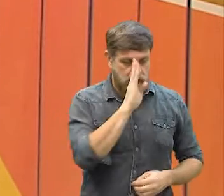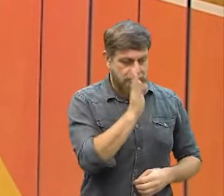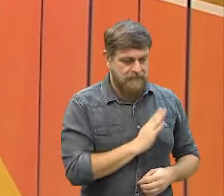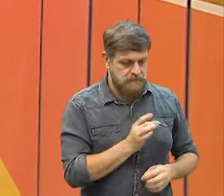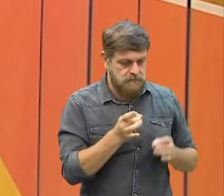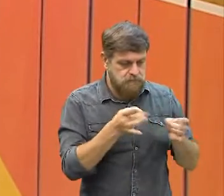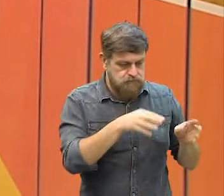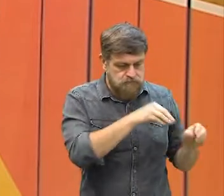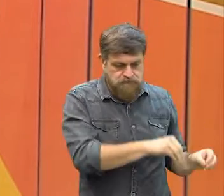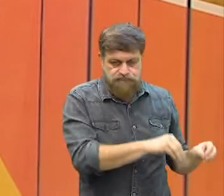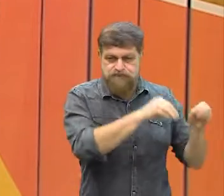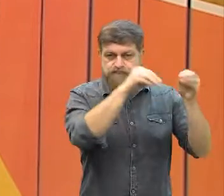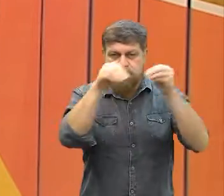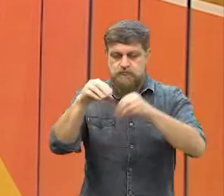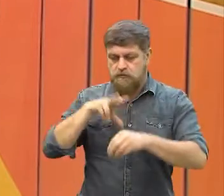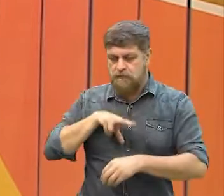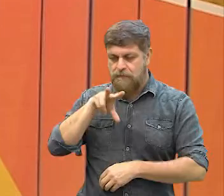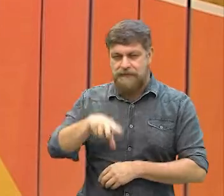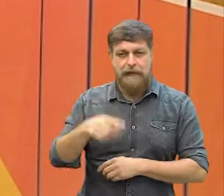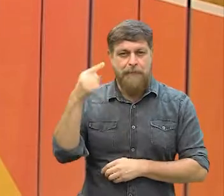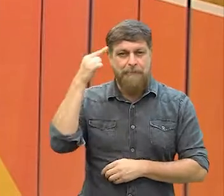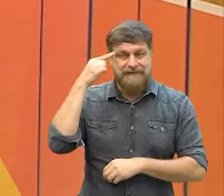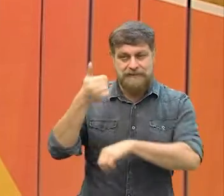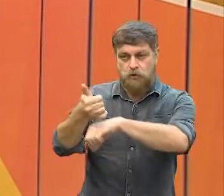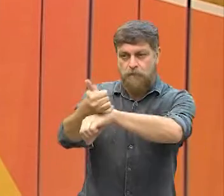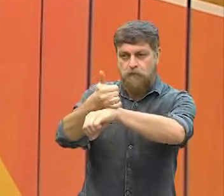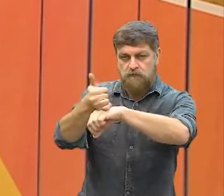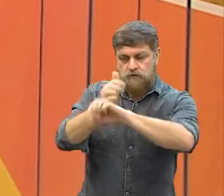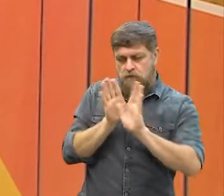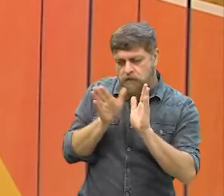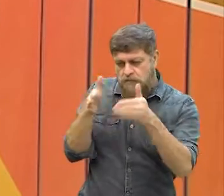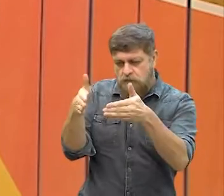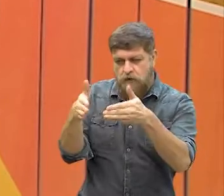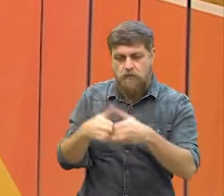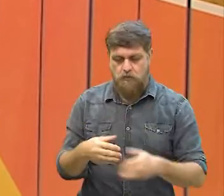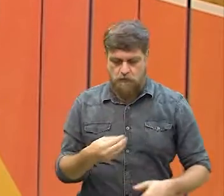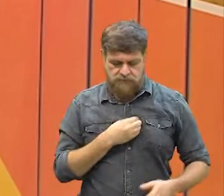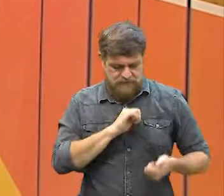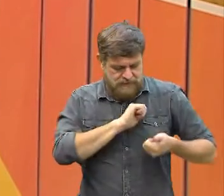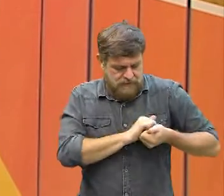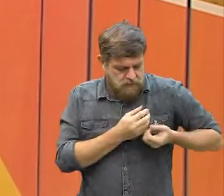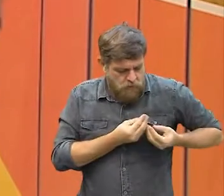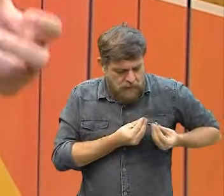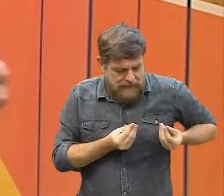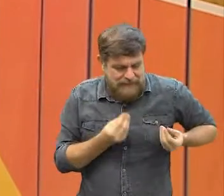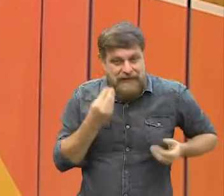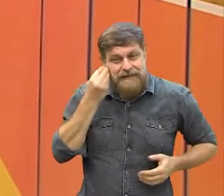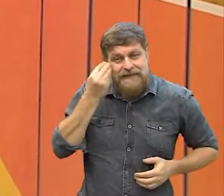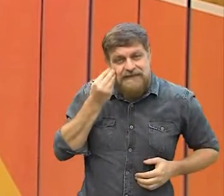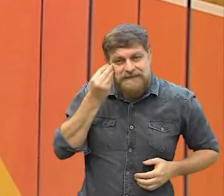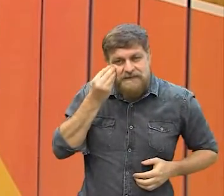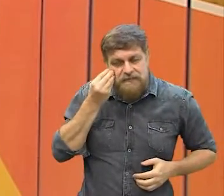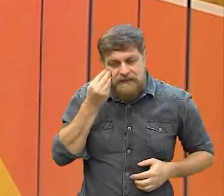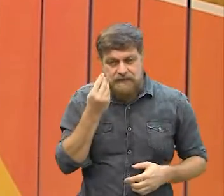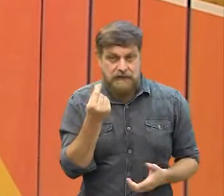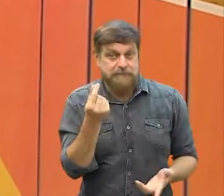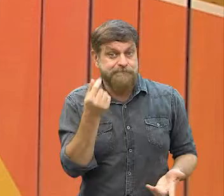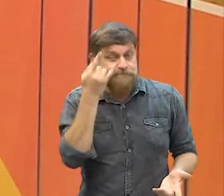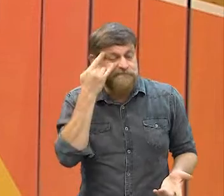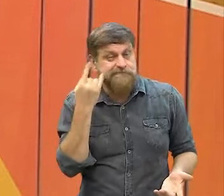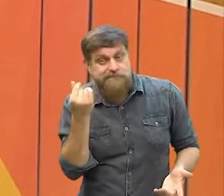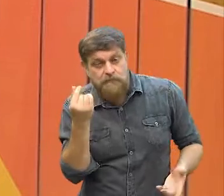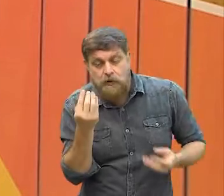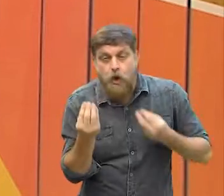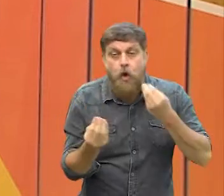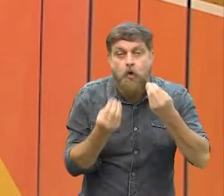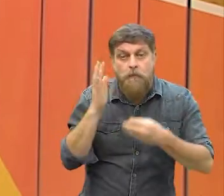deixar o nosso país? Foi pensando só no profissional ou em qualidade de vida, em experiência, em lado financeiro? Como é que é